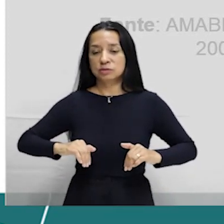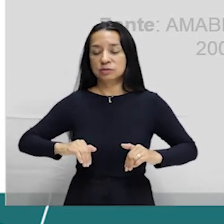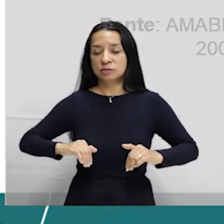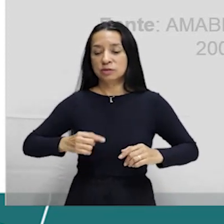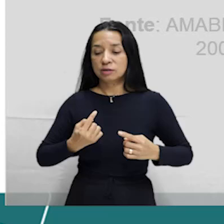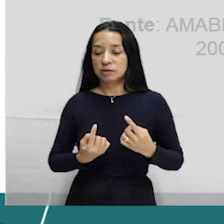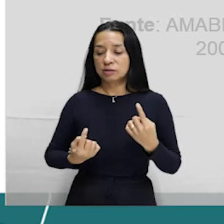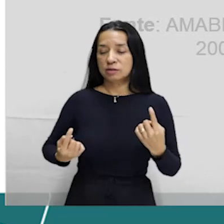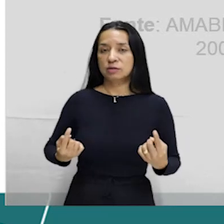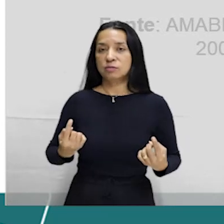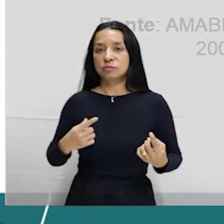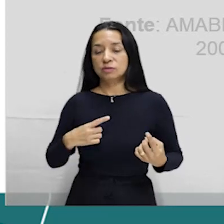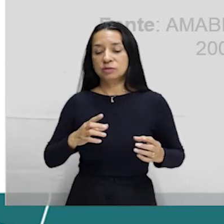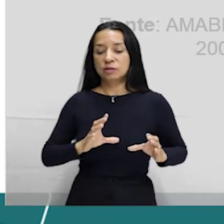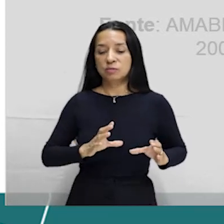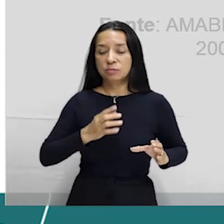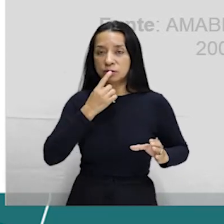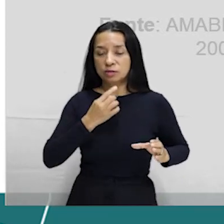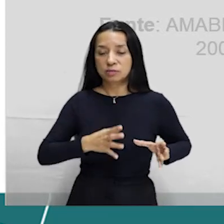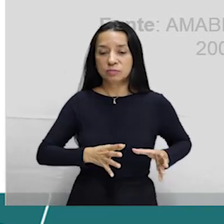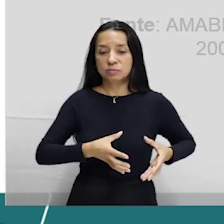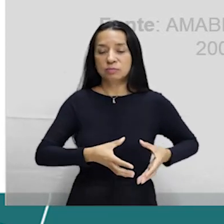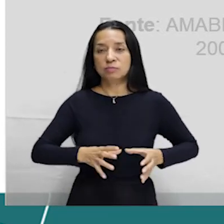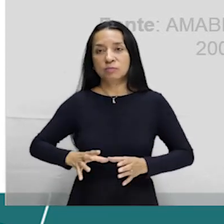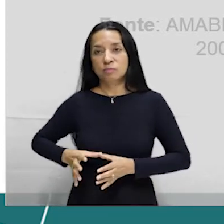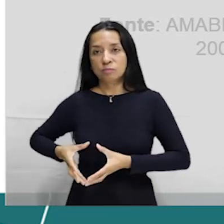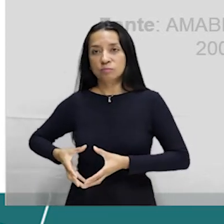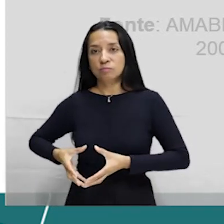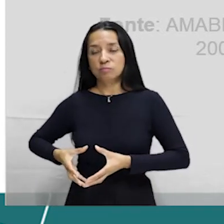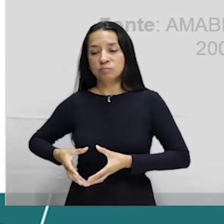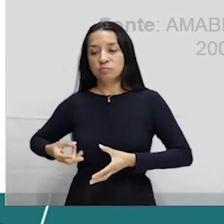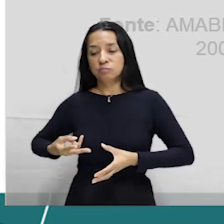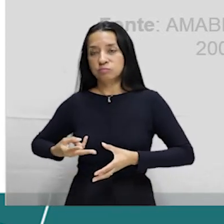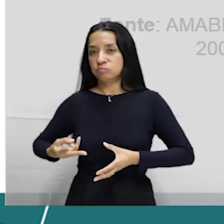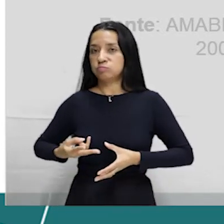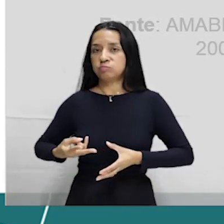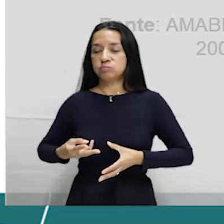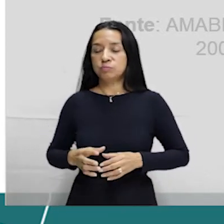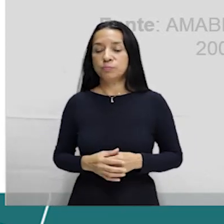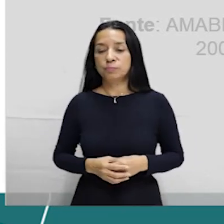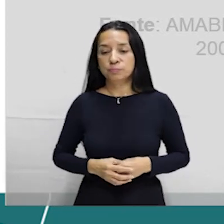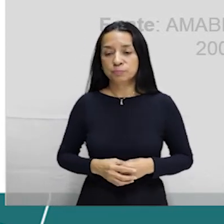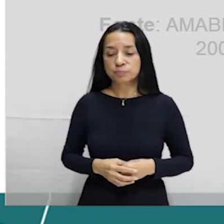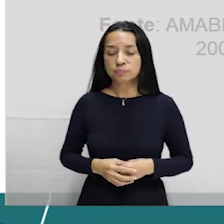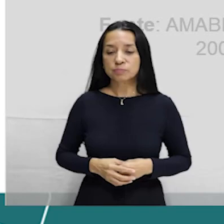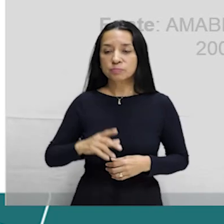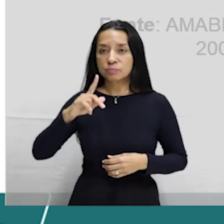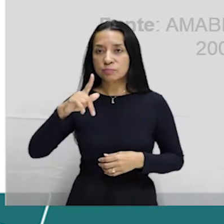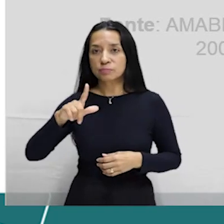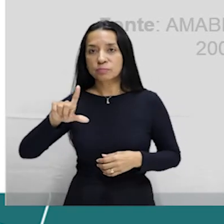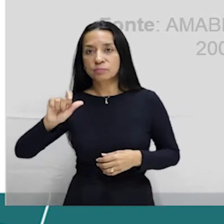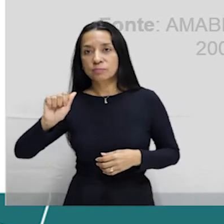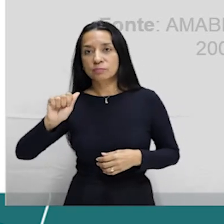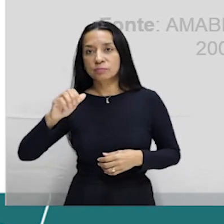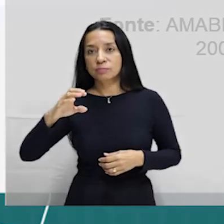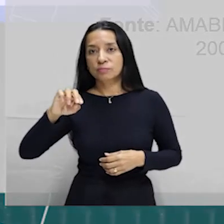um vão ter uma placenta. Cada um tem a sua própria placenta, tá? Esse é o que acontece em 30%